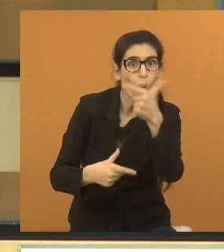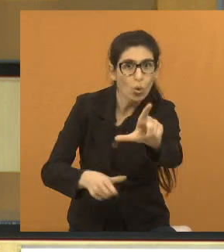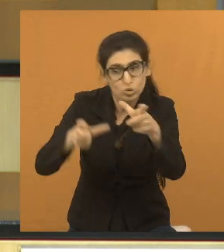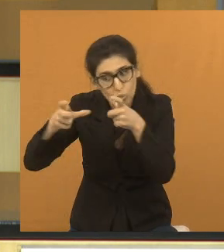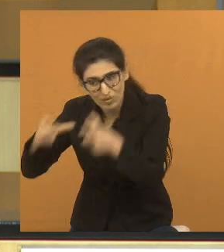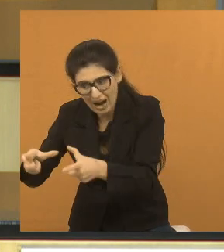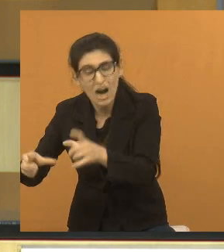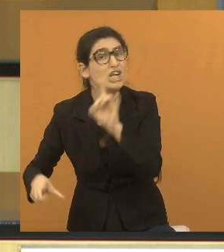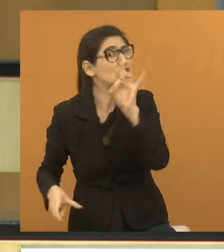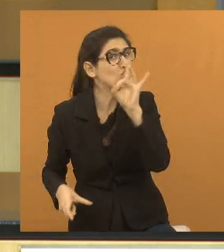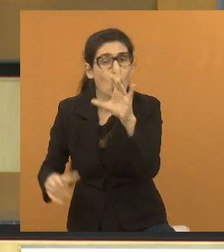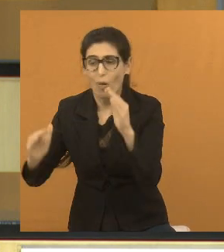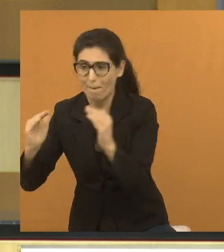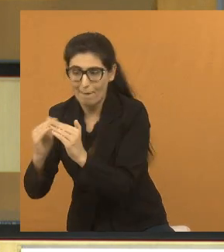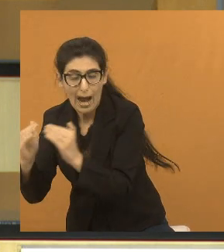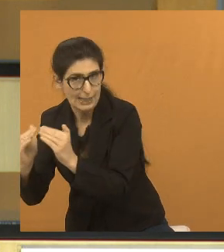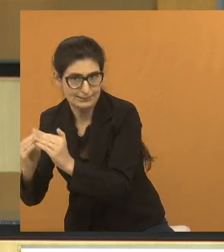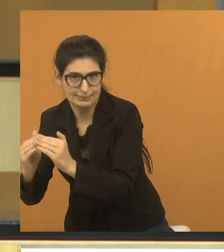tivesse uma certa